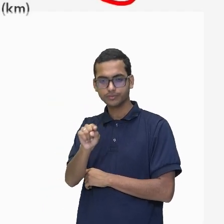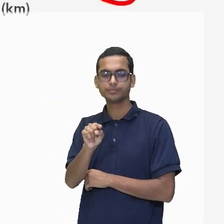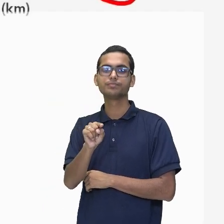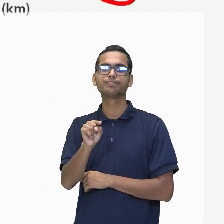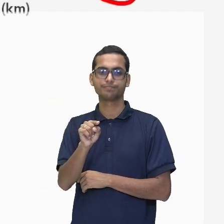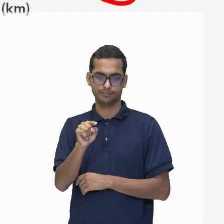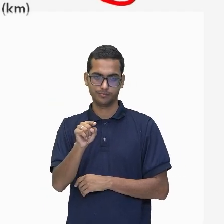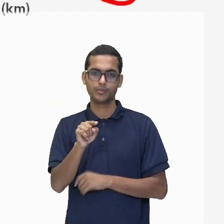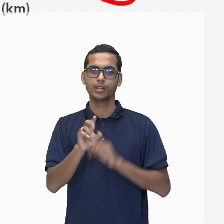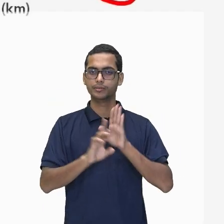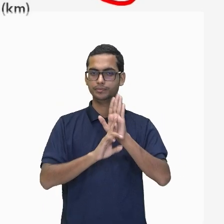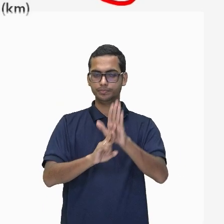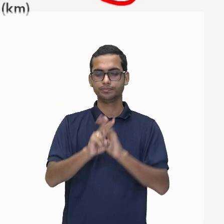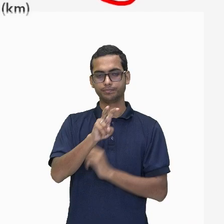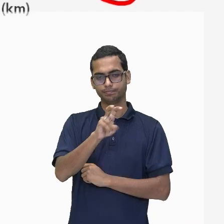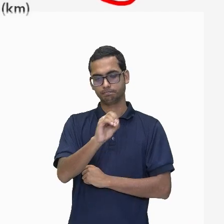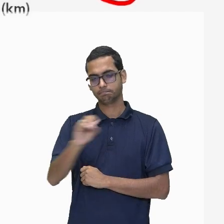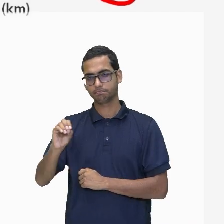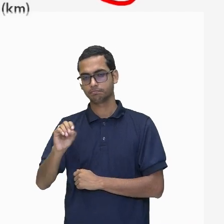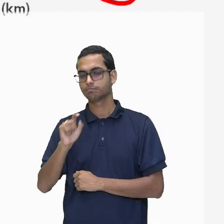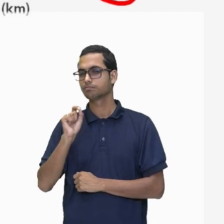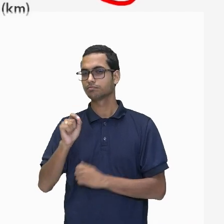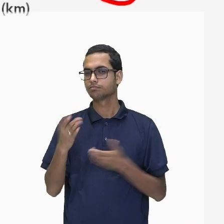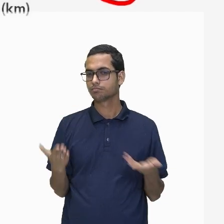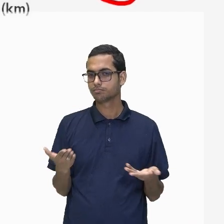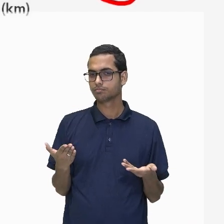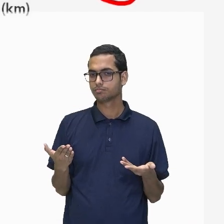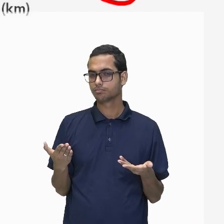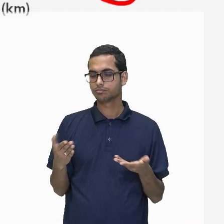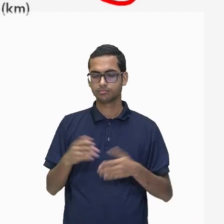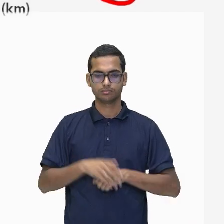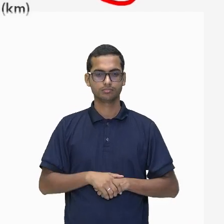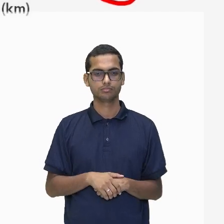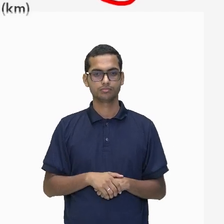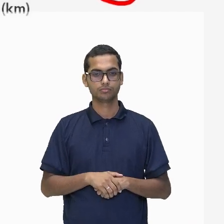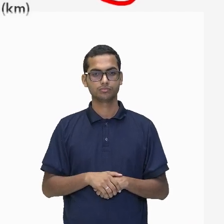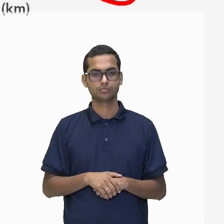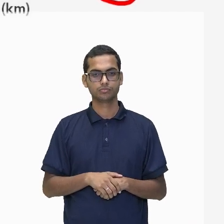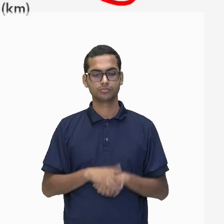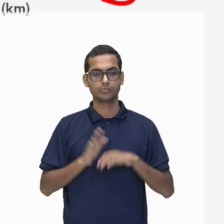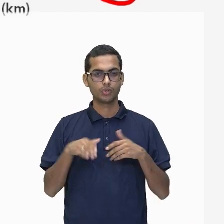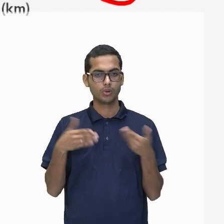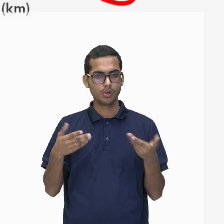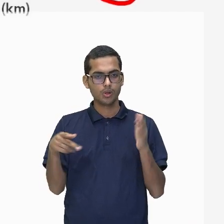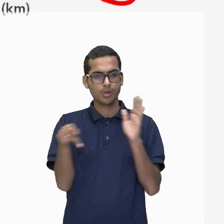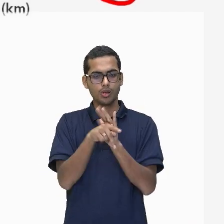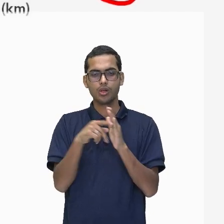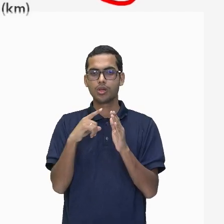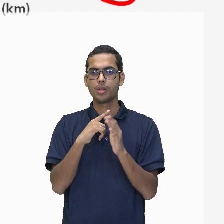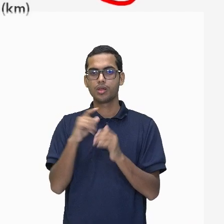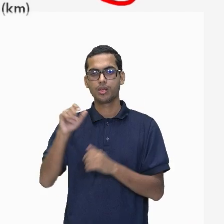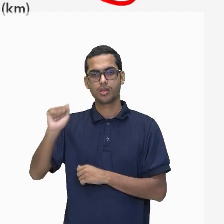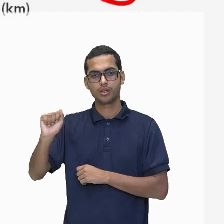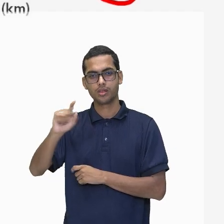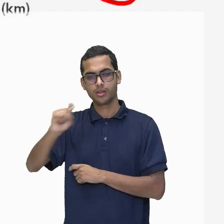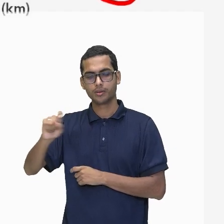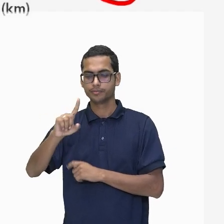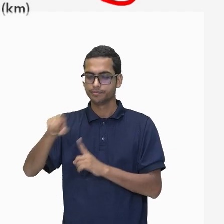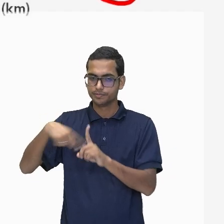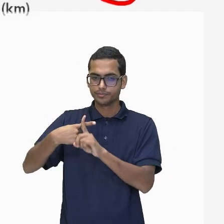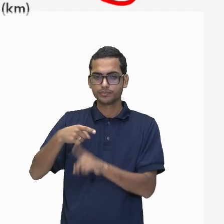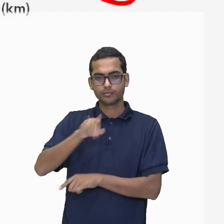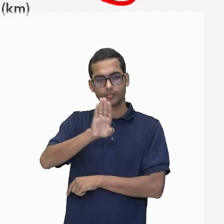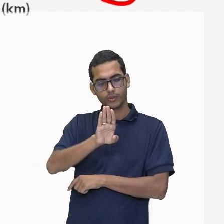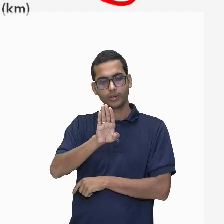é 500, ou seja, quem é a raiz mesmo? É quando eu igualo aqui a forma ax mais b igual